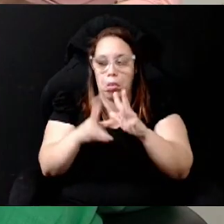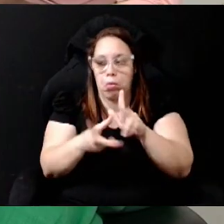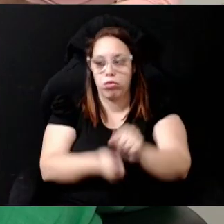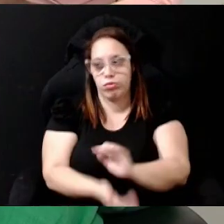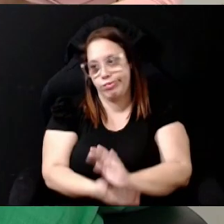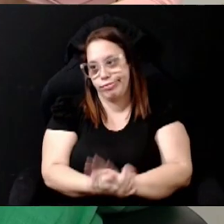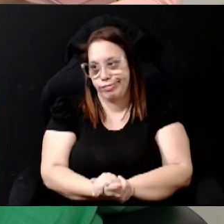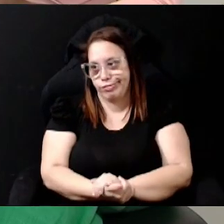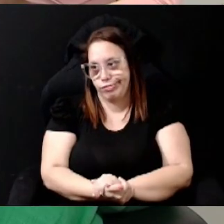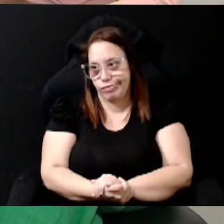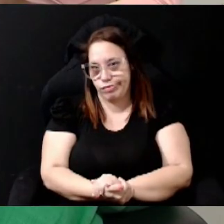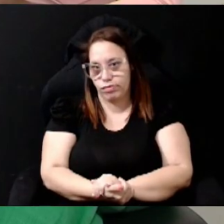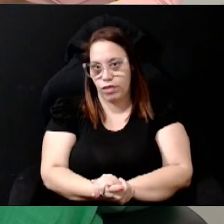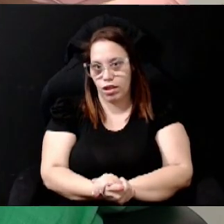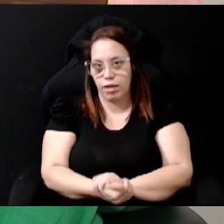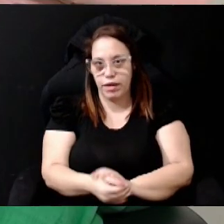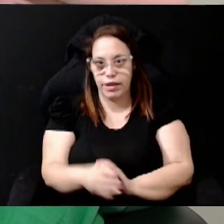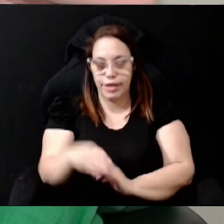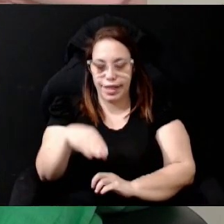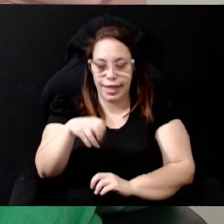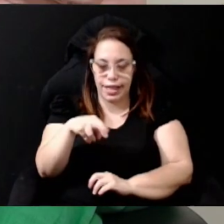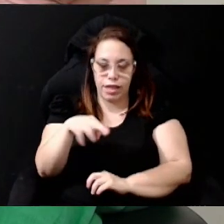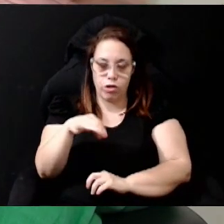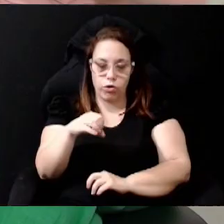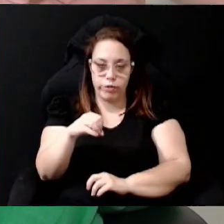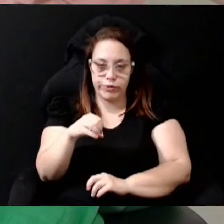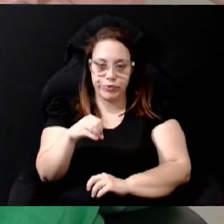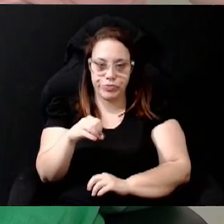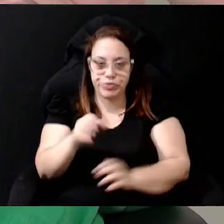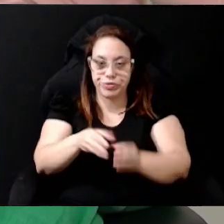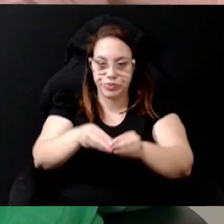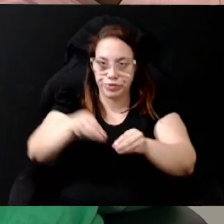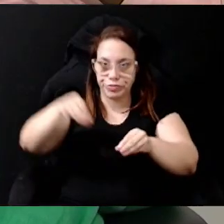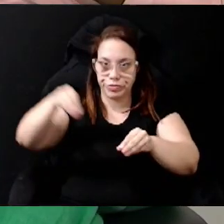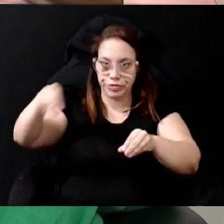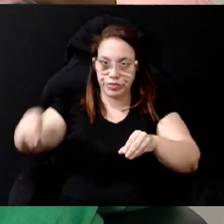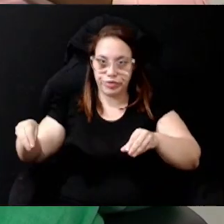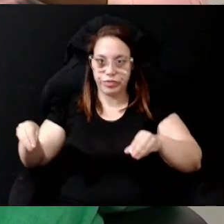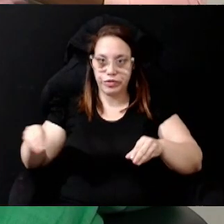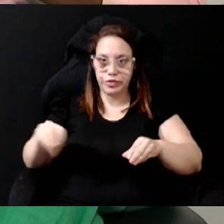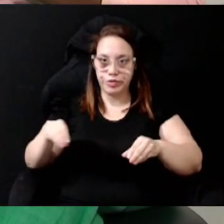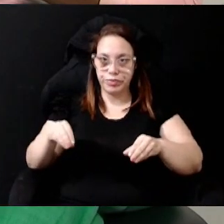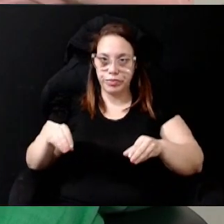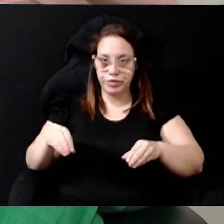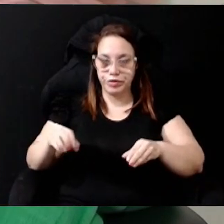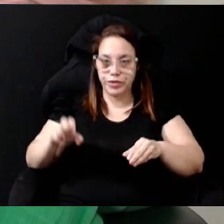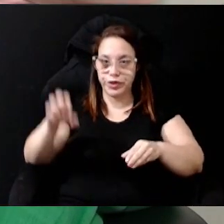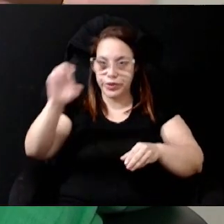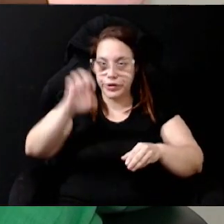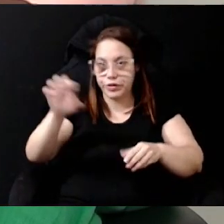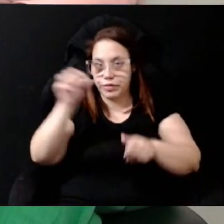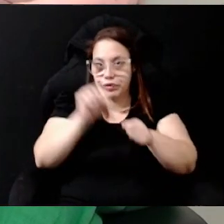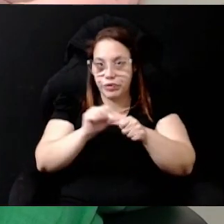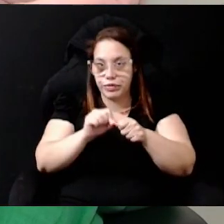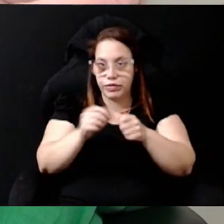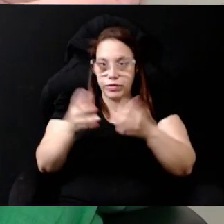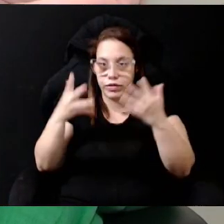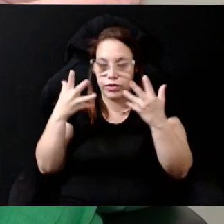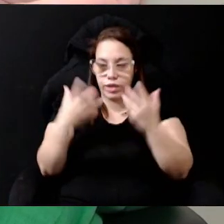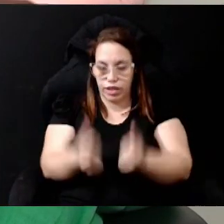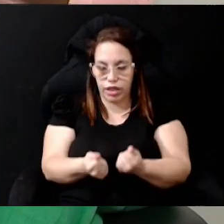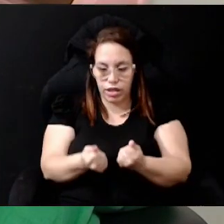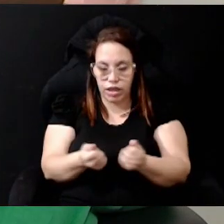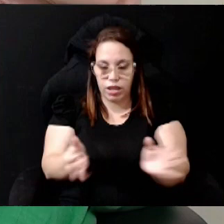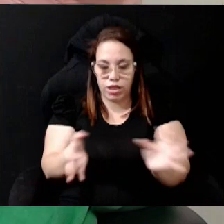eurocêntrica do mundo, né? O mundo, a nossa visão hoje ainda é muito eurocentrada. A gente poder, não é tirar o que os europeus trouxeram de